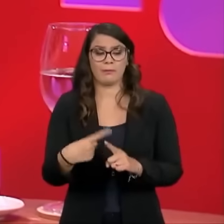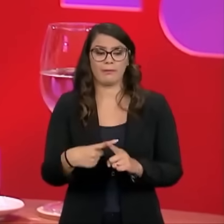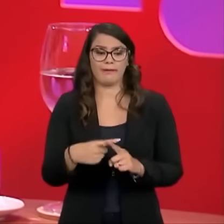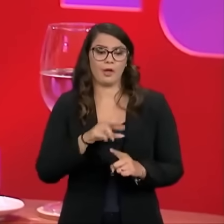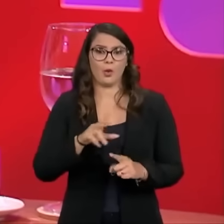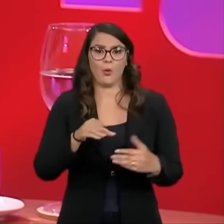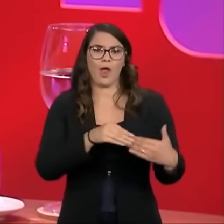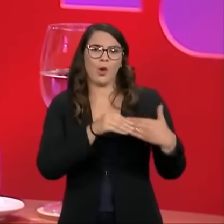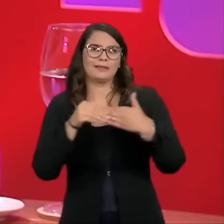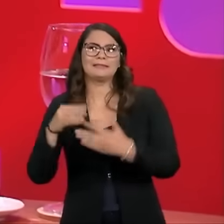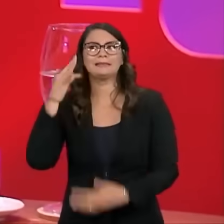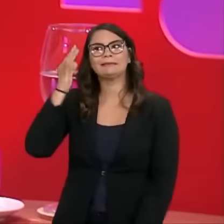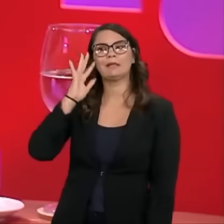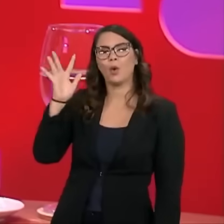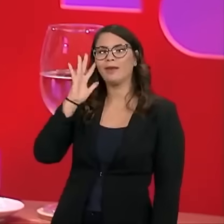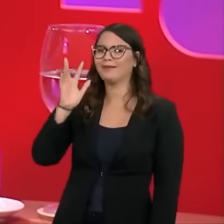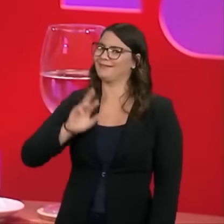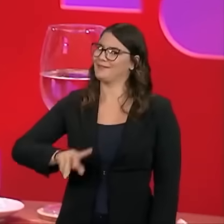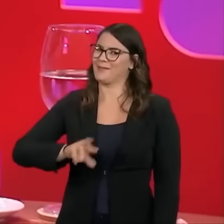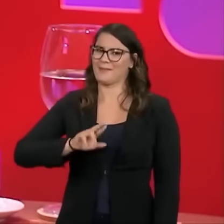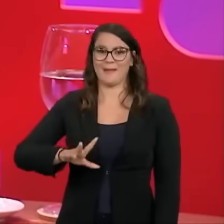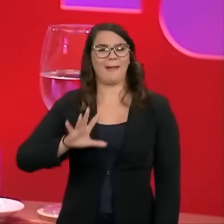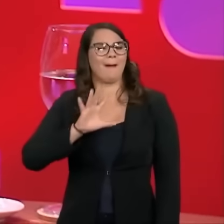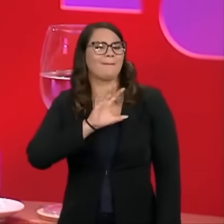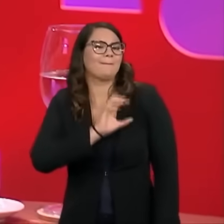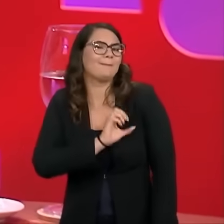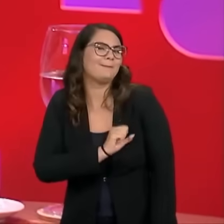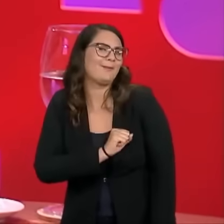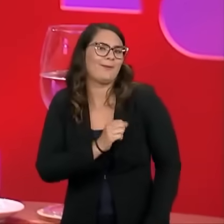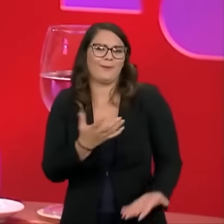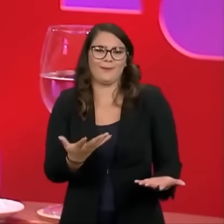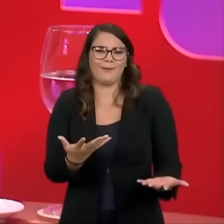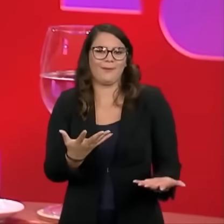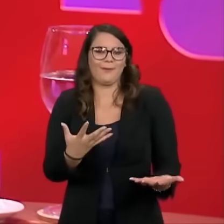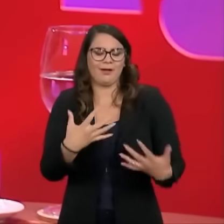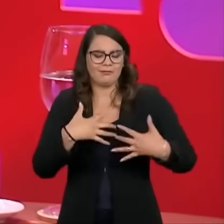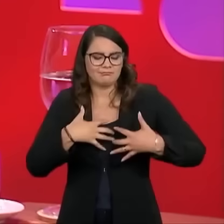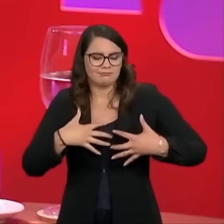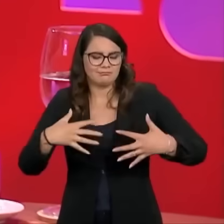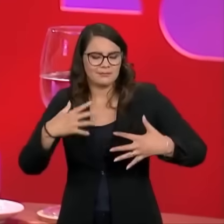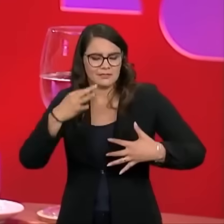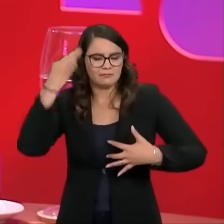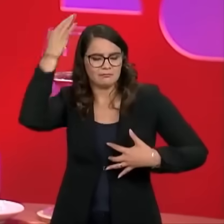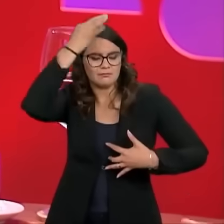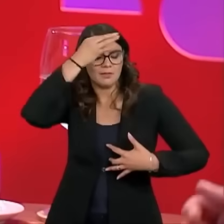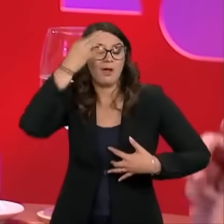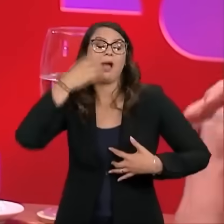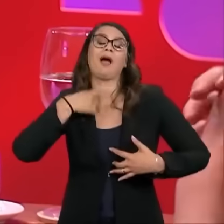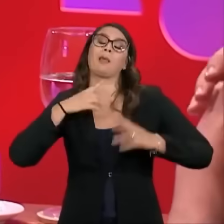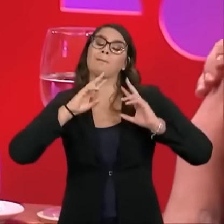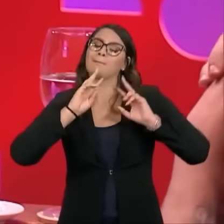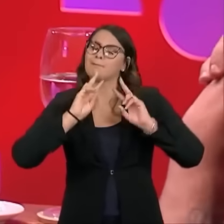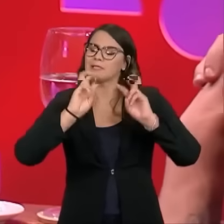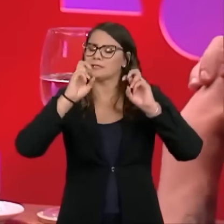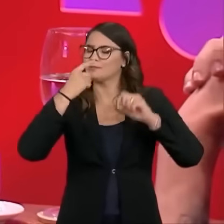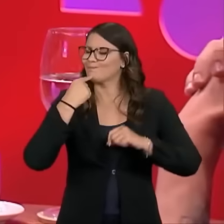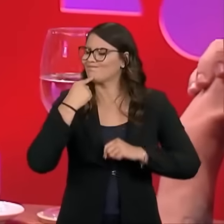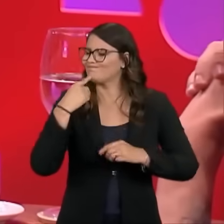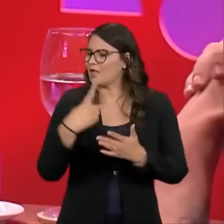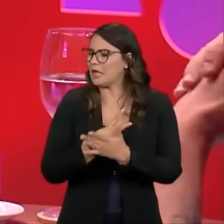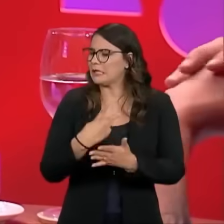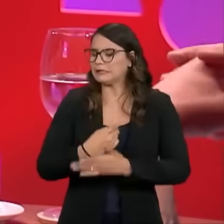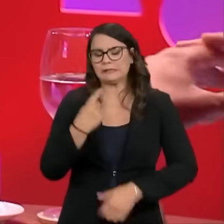conduzido por teorias é um processo de amor é um processo de de Redenção espiritual e ela percebe que aquilo não não tava